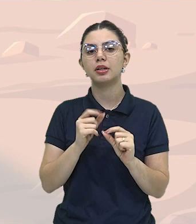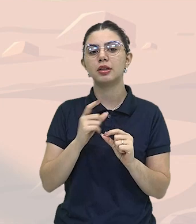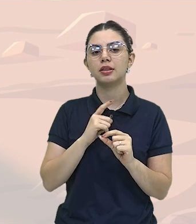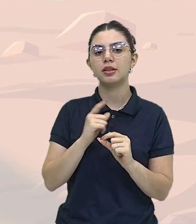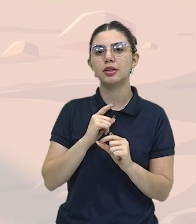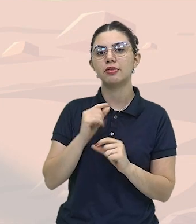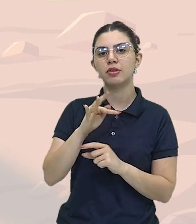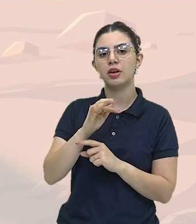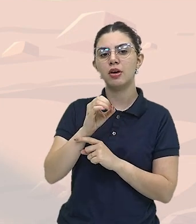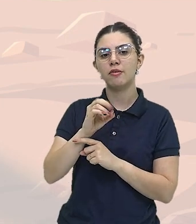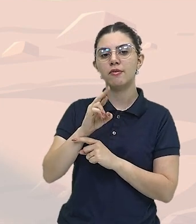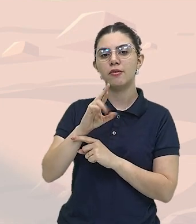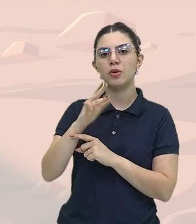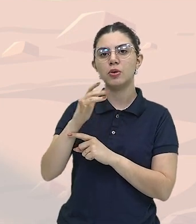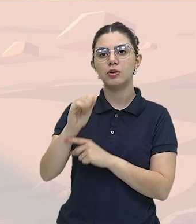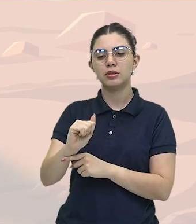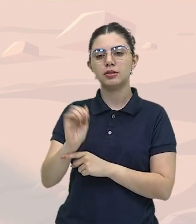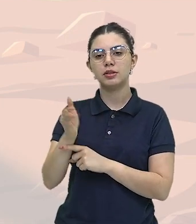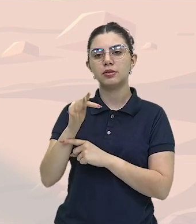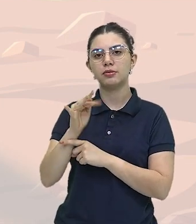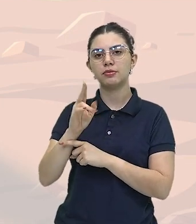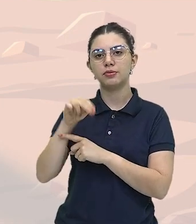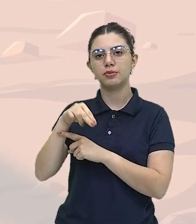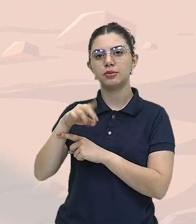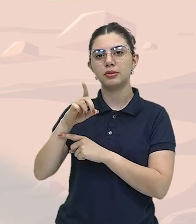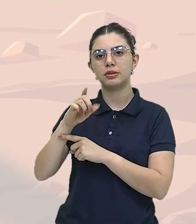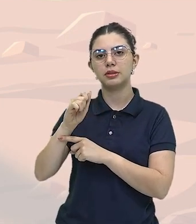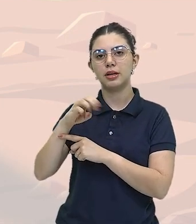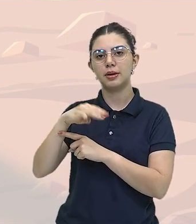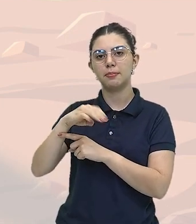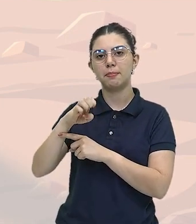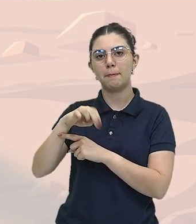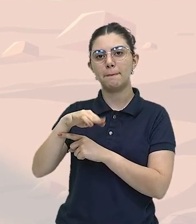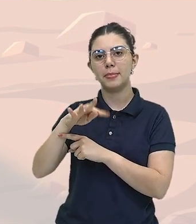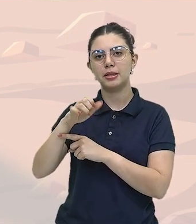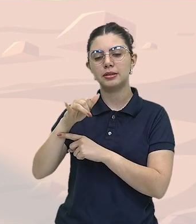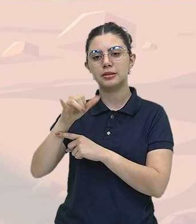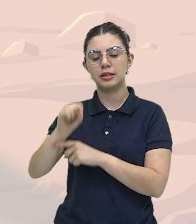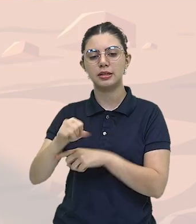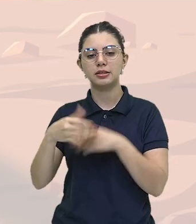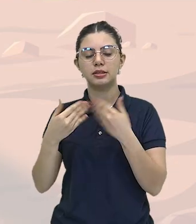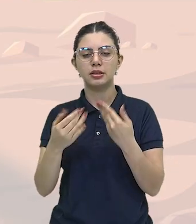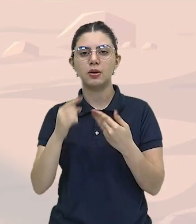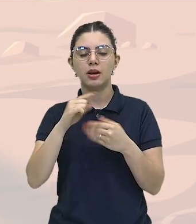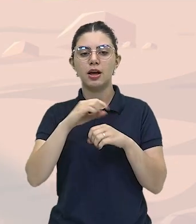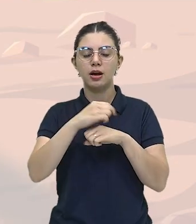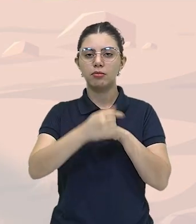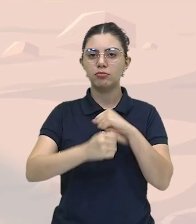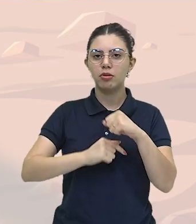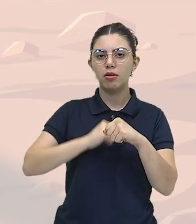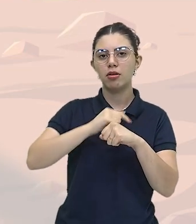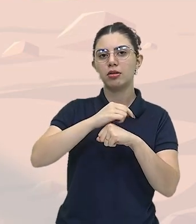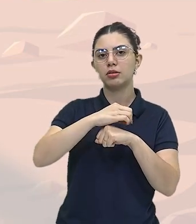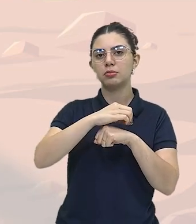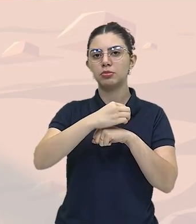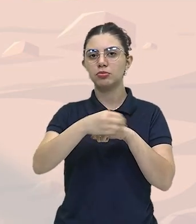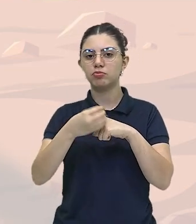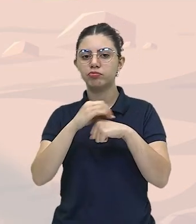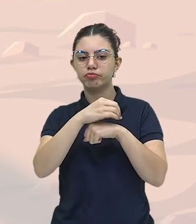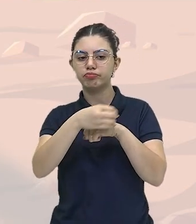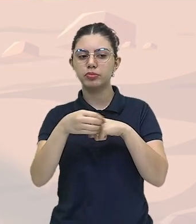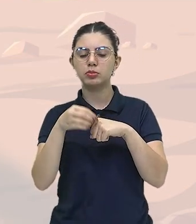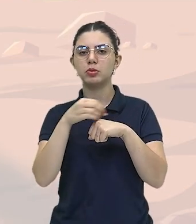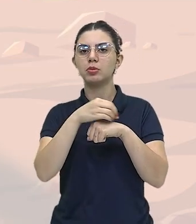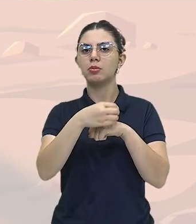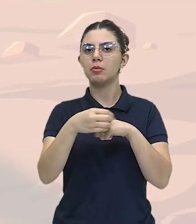tá certo? As forças se refinaram e as partículas estabilizaram no que a gente conhece hoje. A partir de